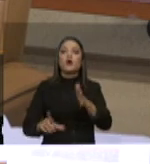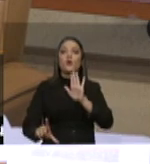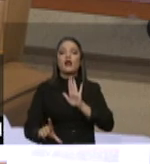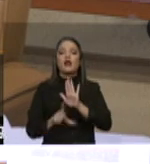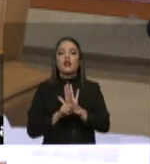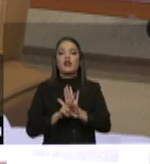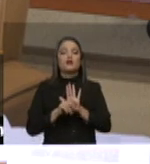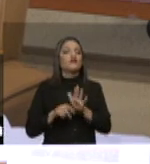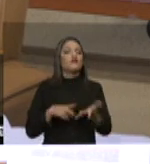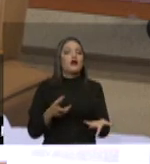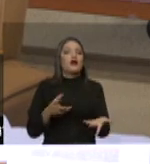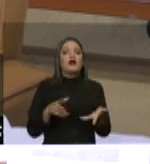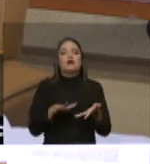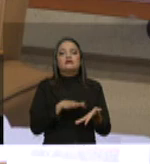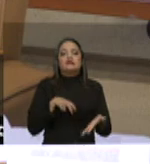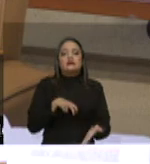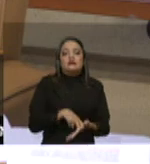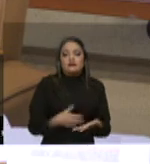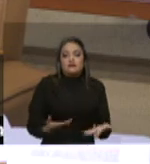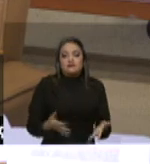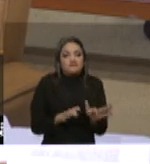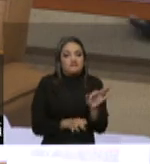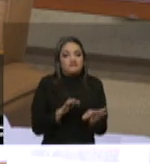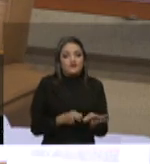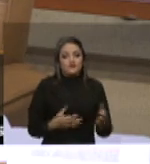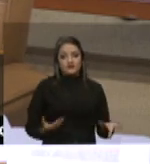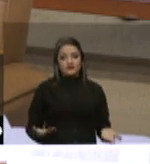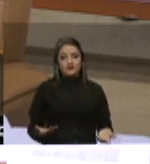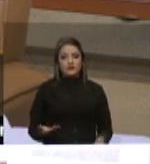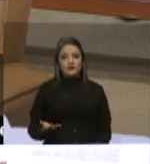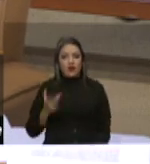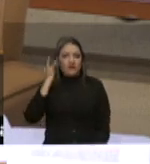51 requerente acesso pro Nacional